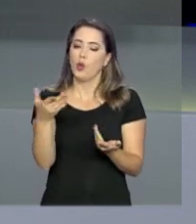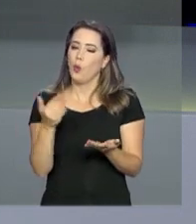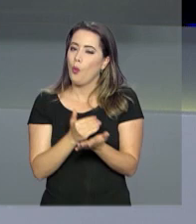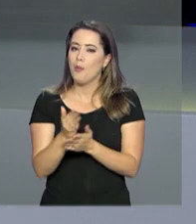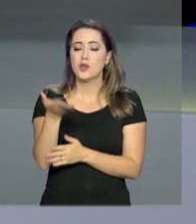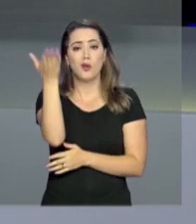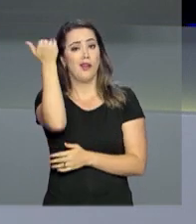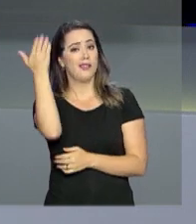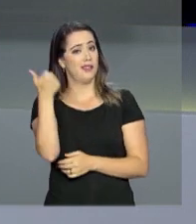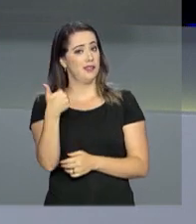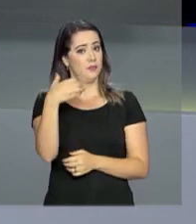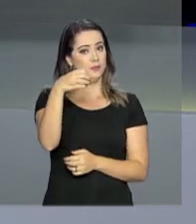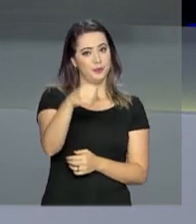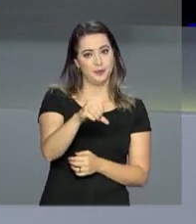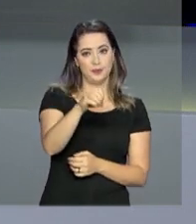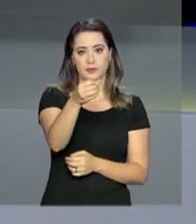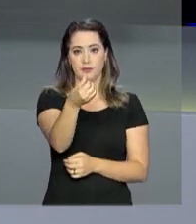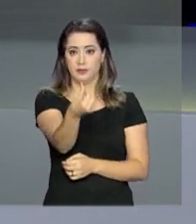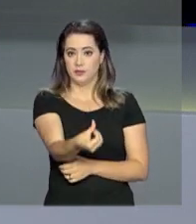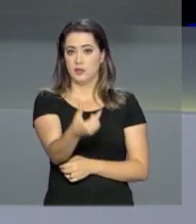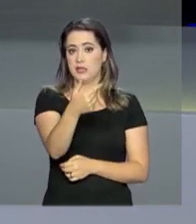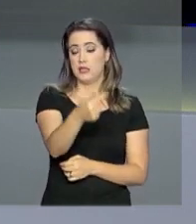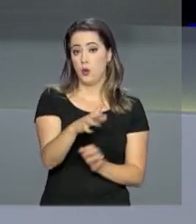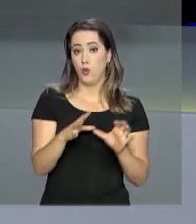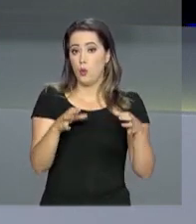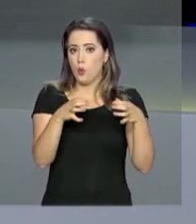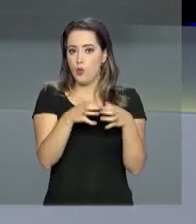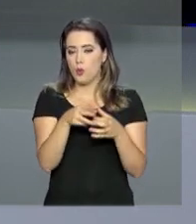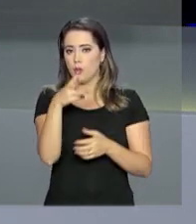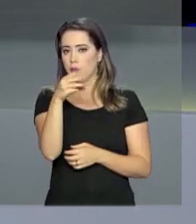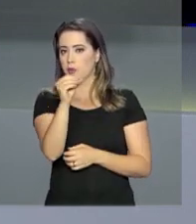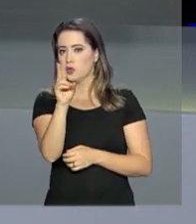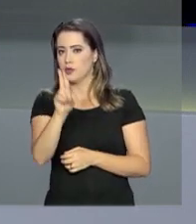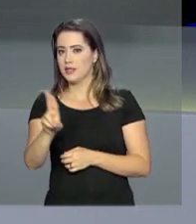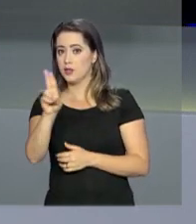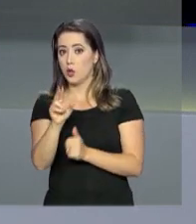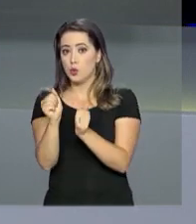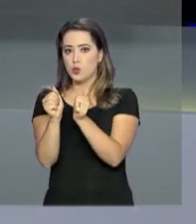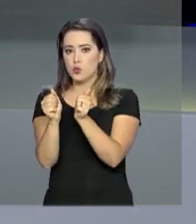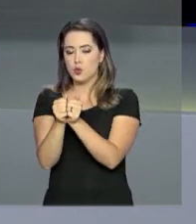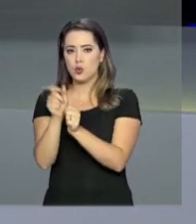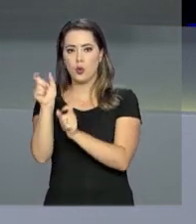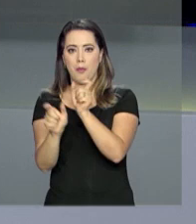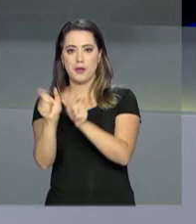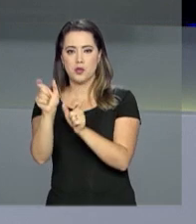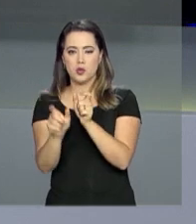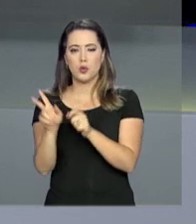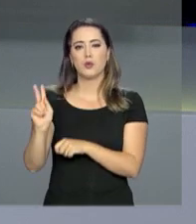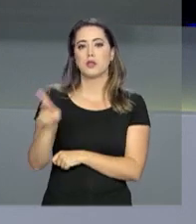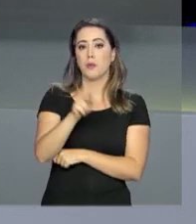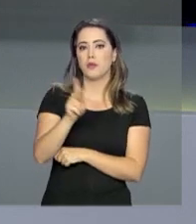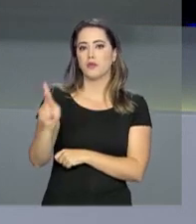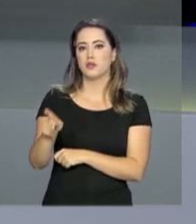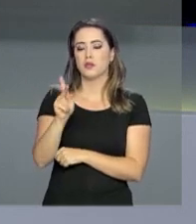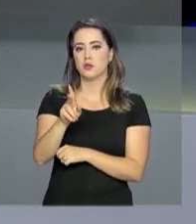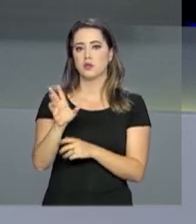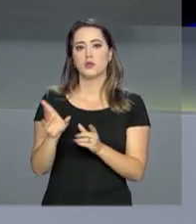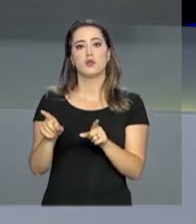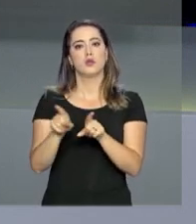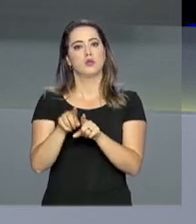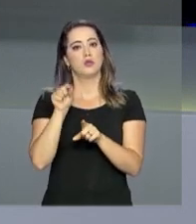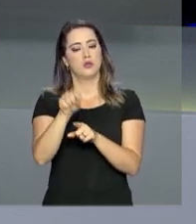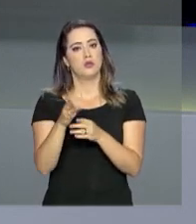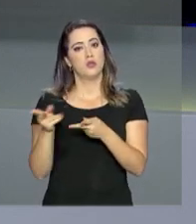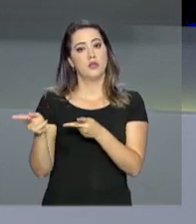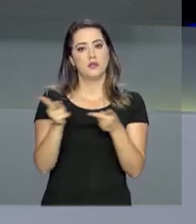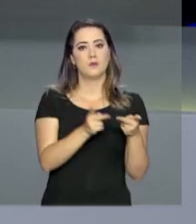em 1967 quando uma equipe de trinta universitários e professores do antigo estado da guanabara visitou